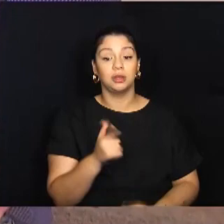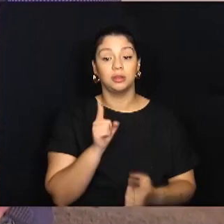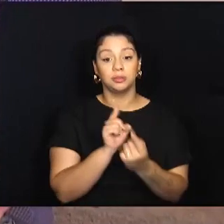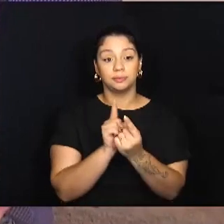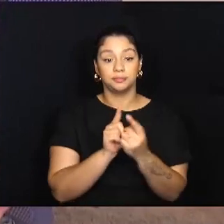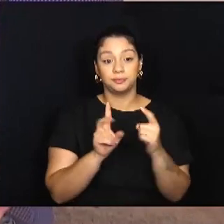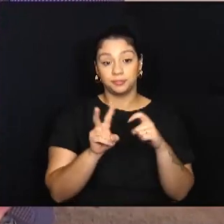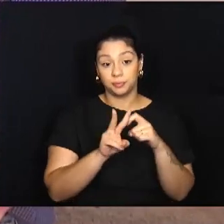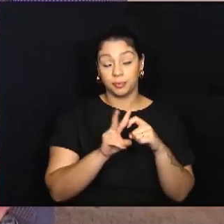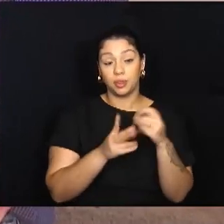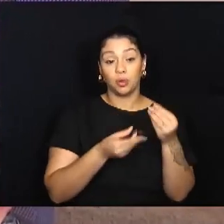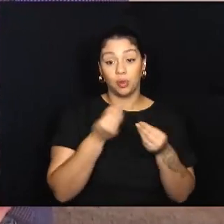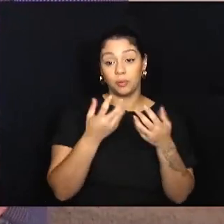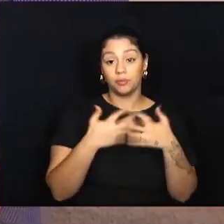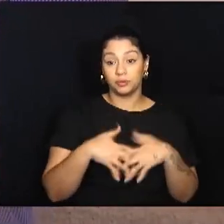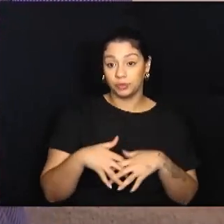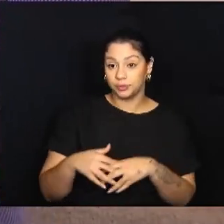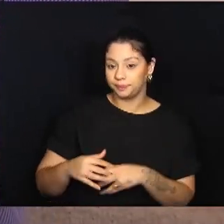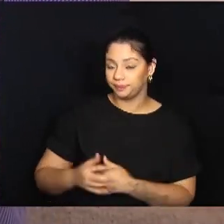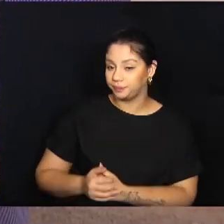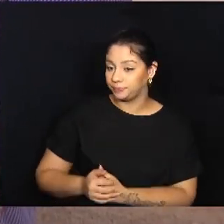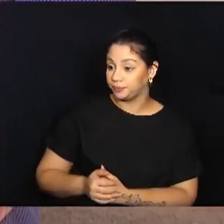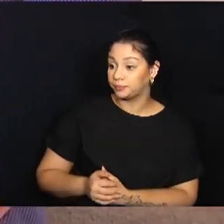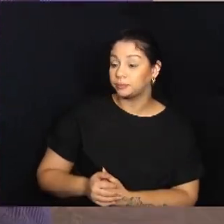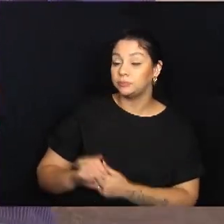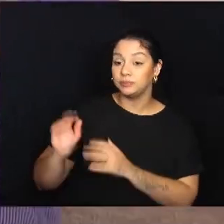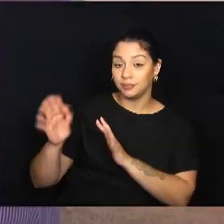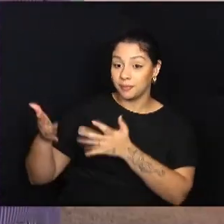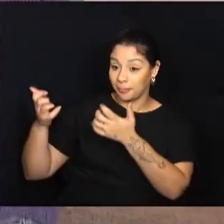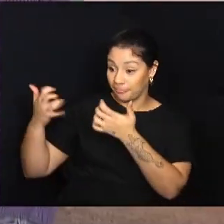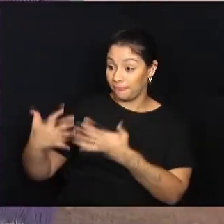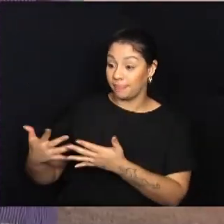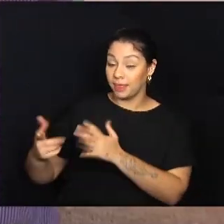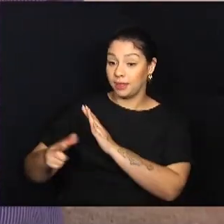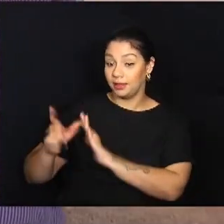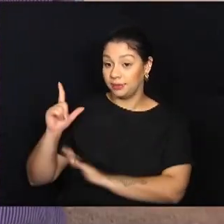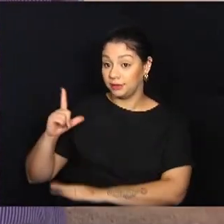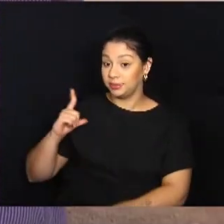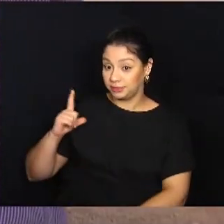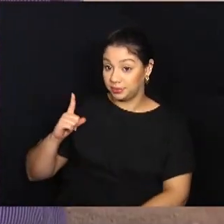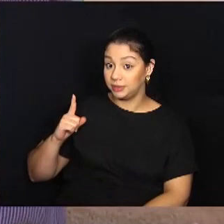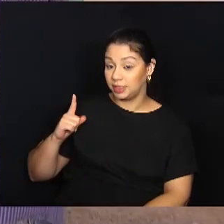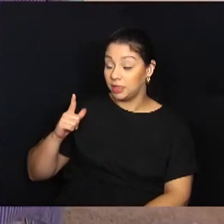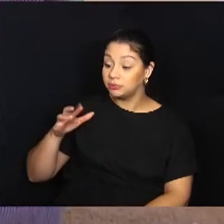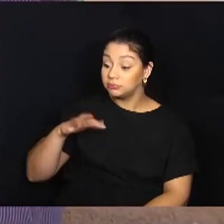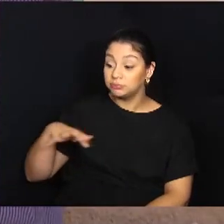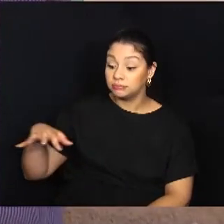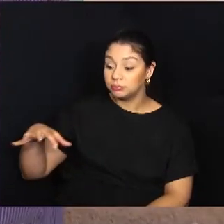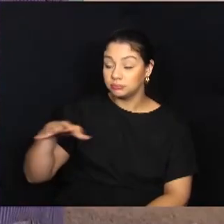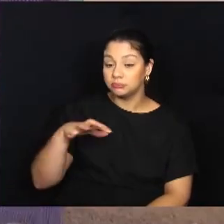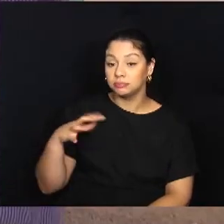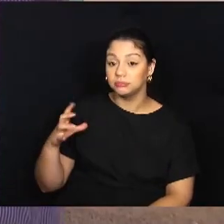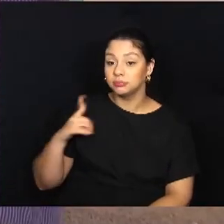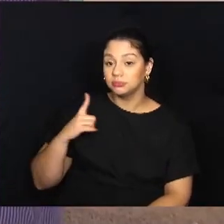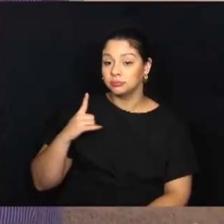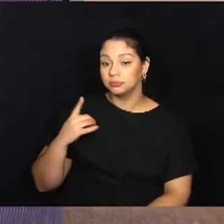veterinário móvel, como que funciona isso? Como eu tinha explicado anteriormente, nós fazemos esse mapeamento, né? Nós temos até